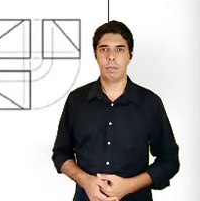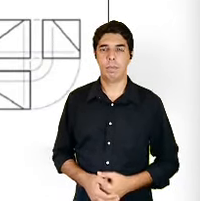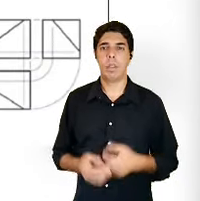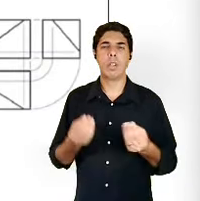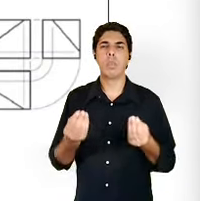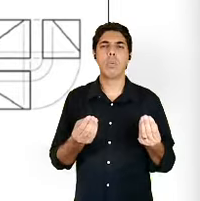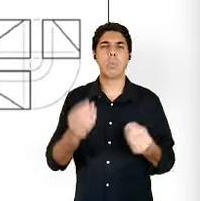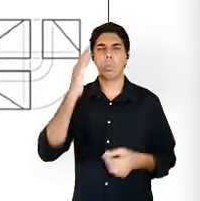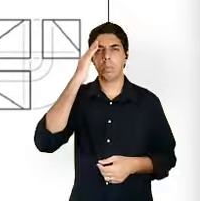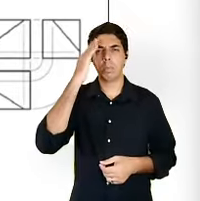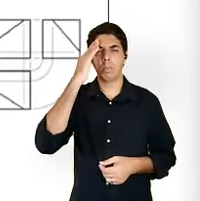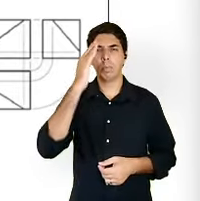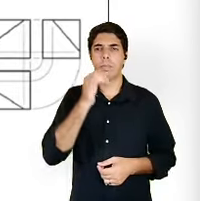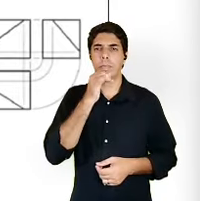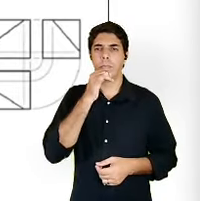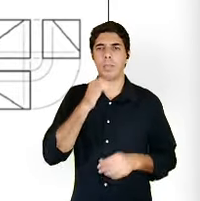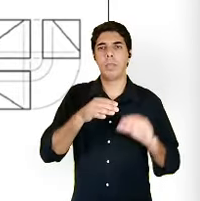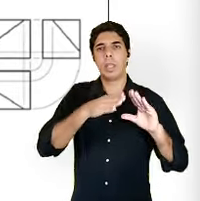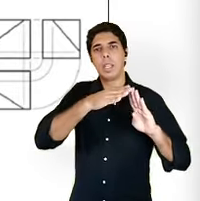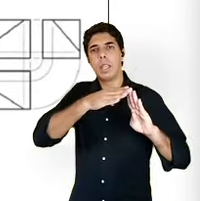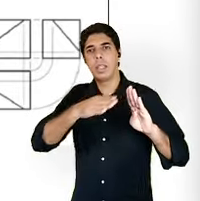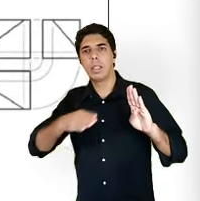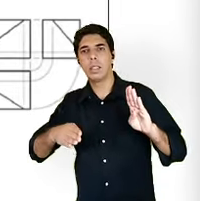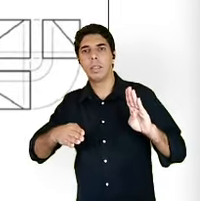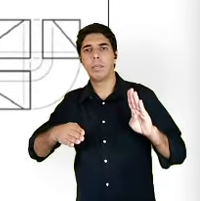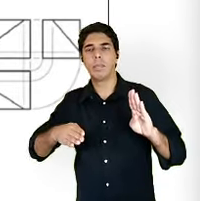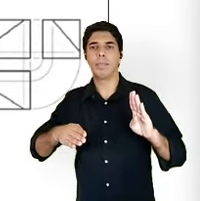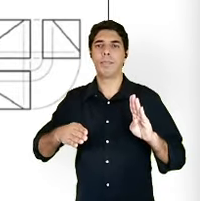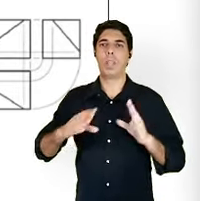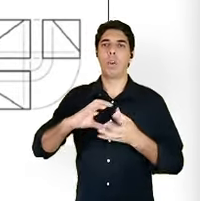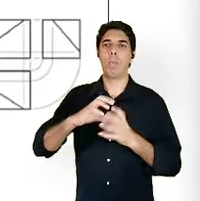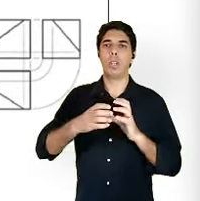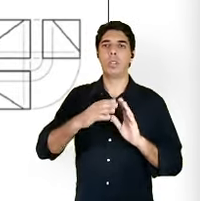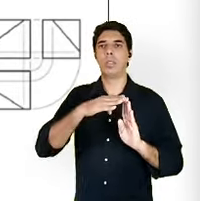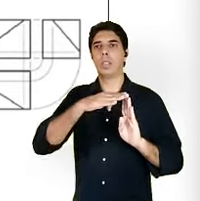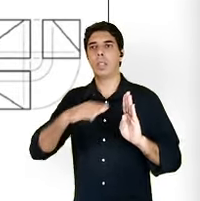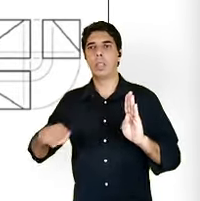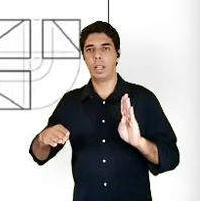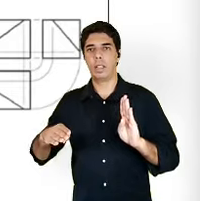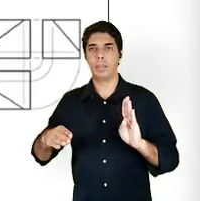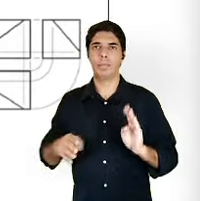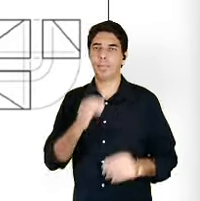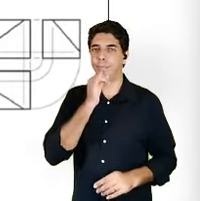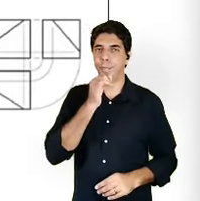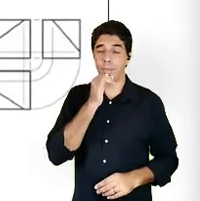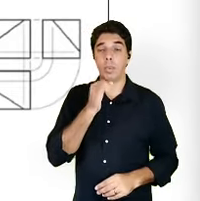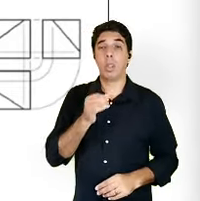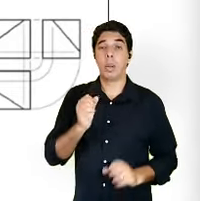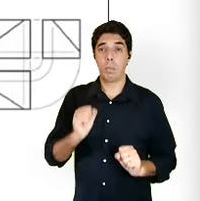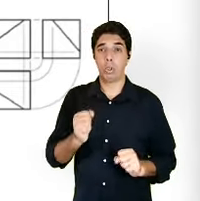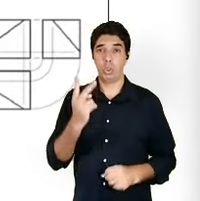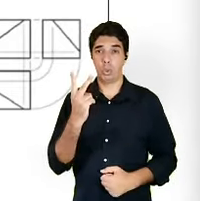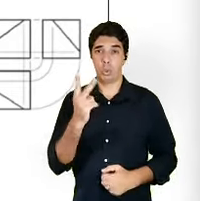Como é que fica a representação de superfícies inclinadas? Nós podemos ter aí duas situações.